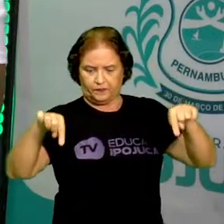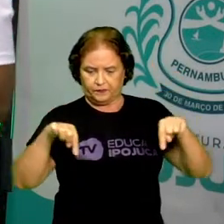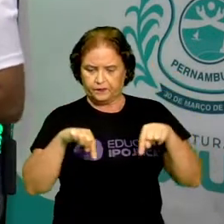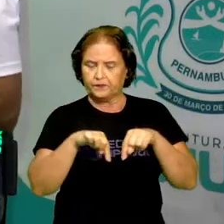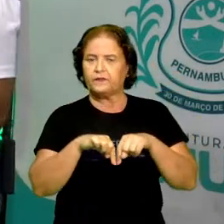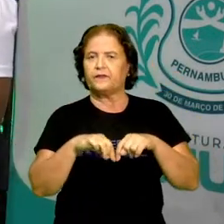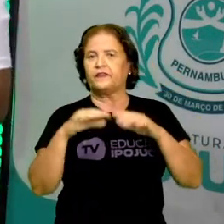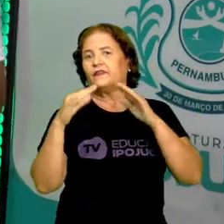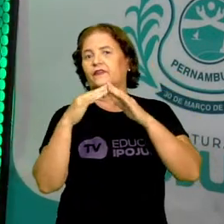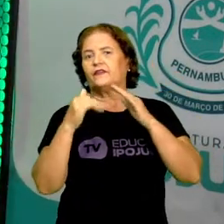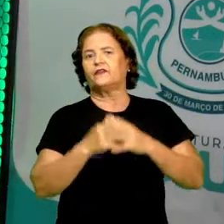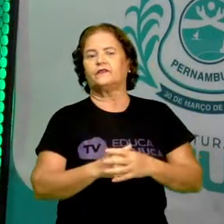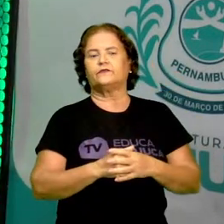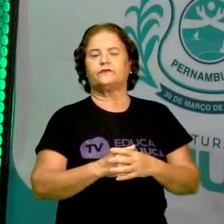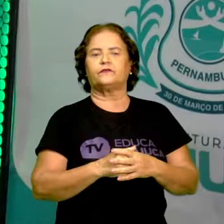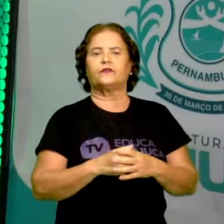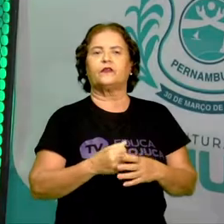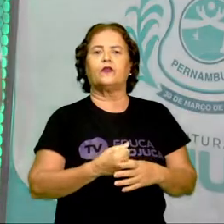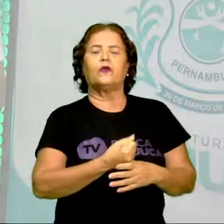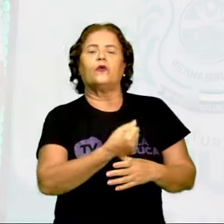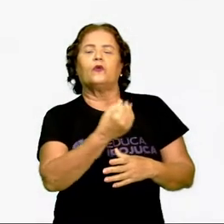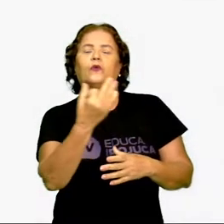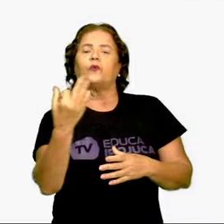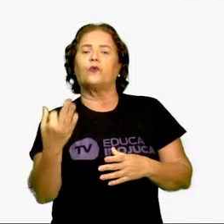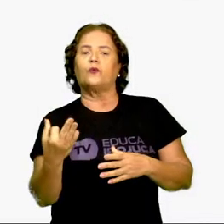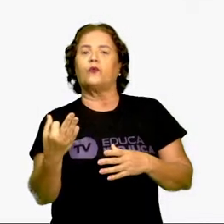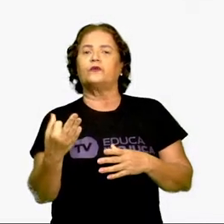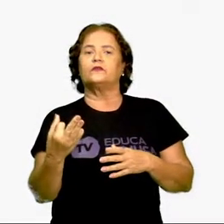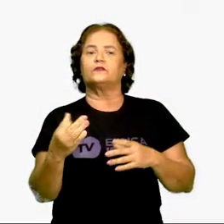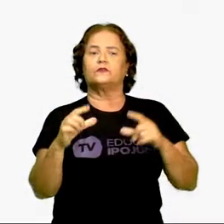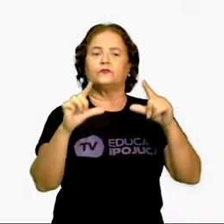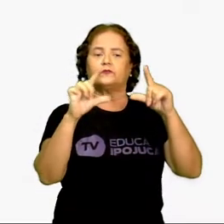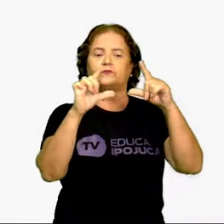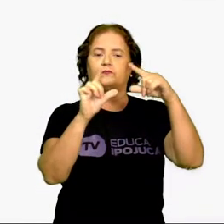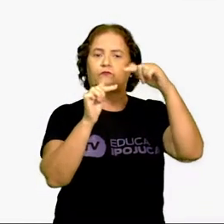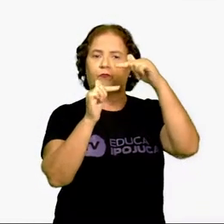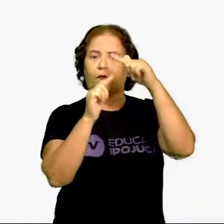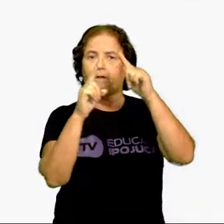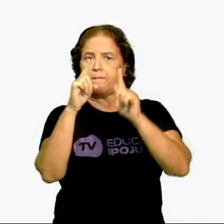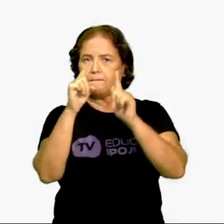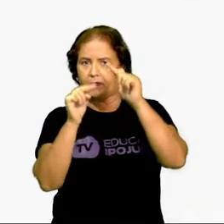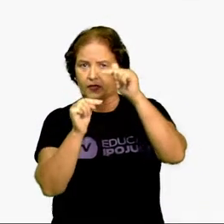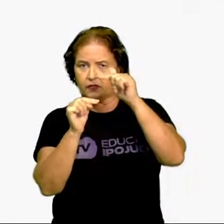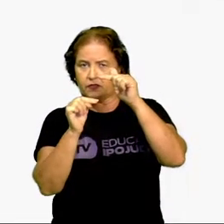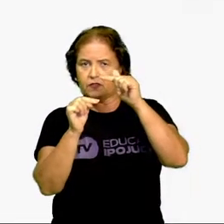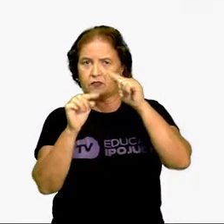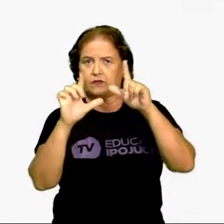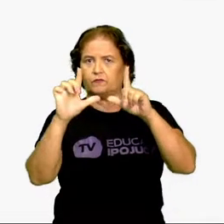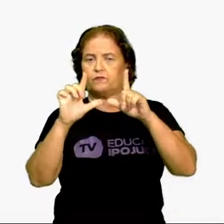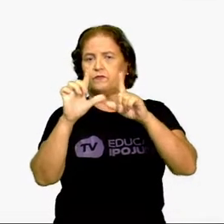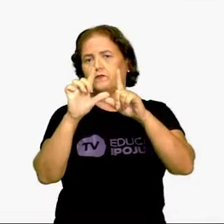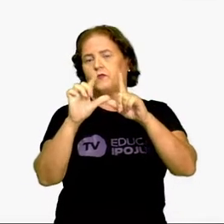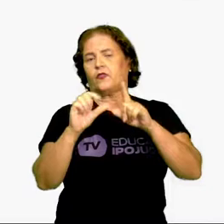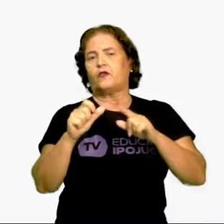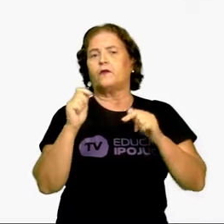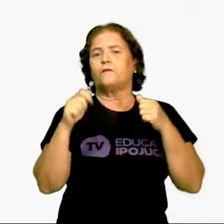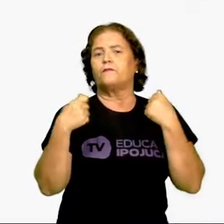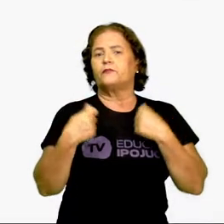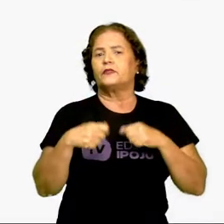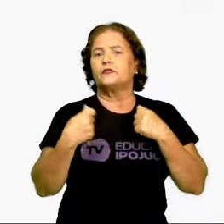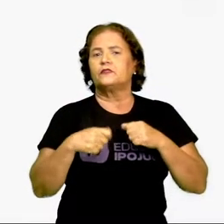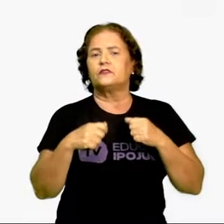diz. Quantas peças de azulejo o pai, o pedreiro, vai precisar para revestir toda